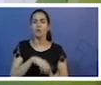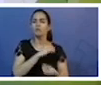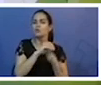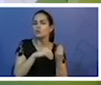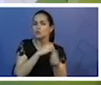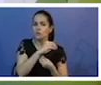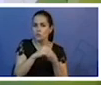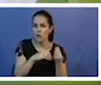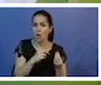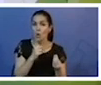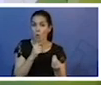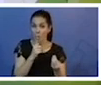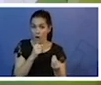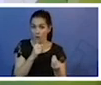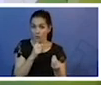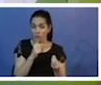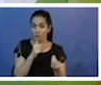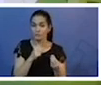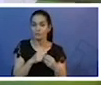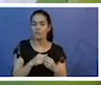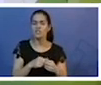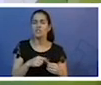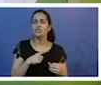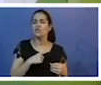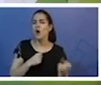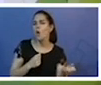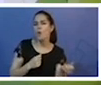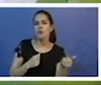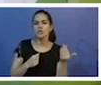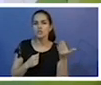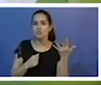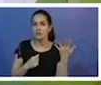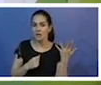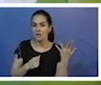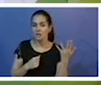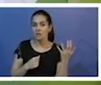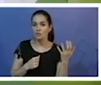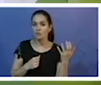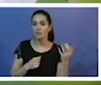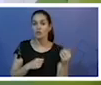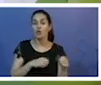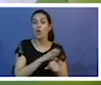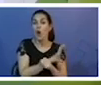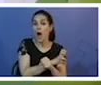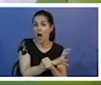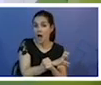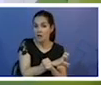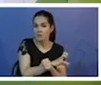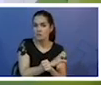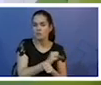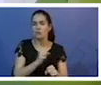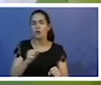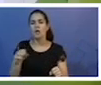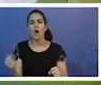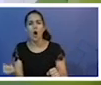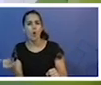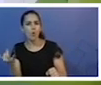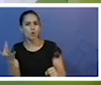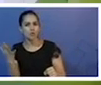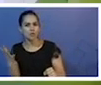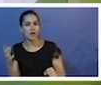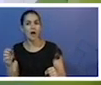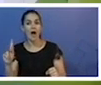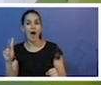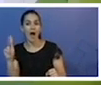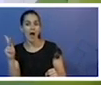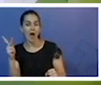solução aquosa, se a quantidade de íons H+, proveniente do ácido, for igual à quantidade de íons